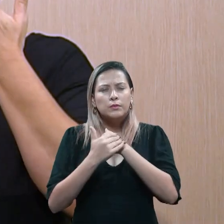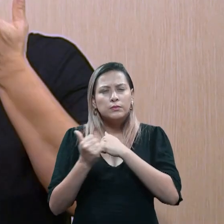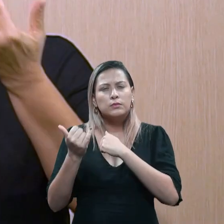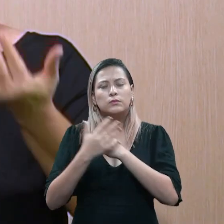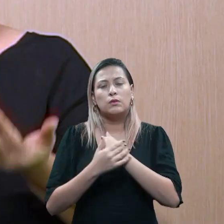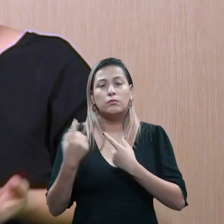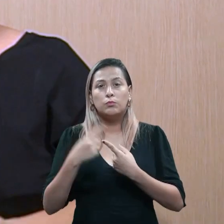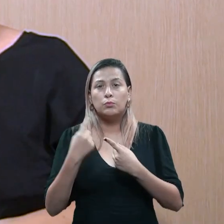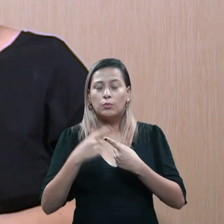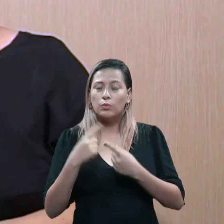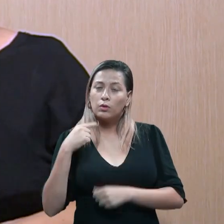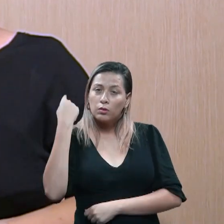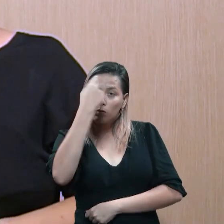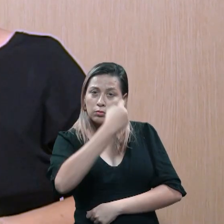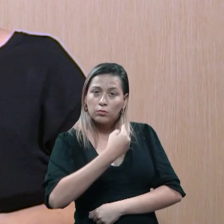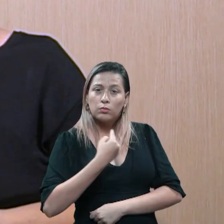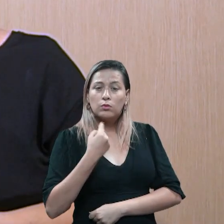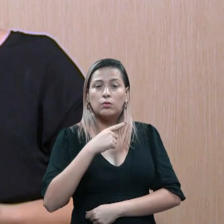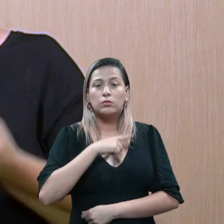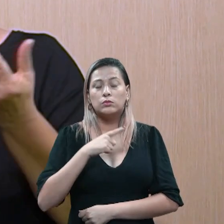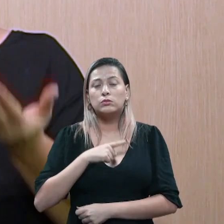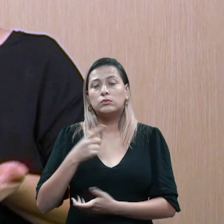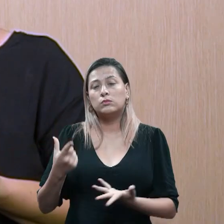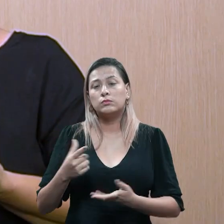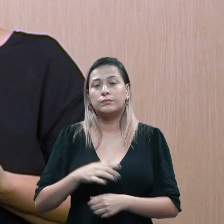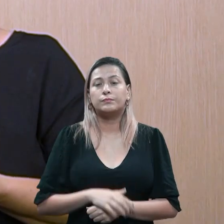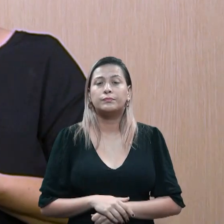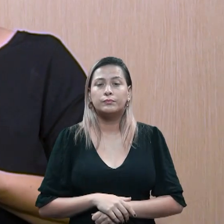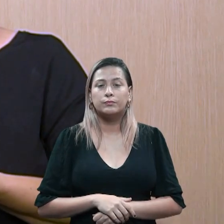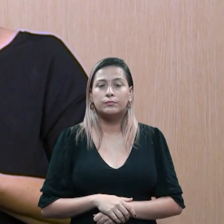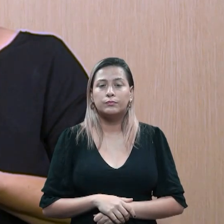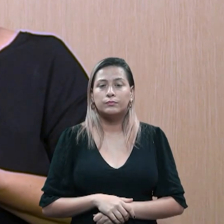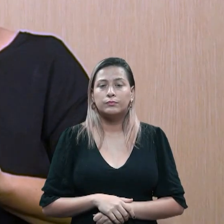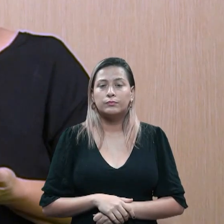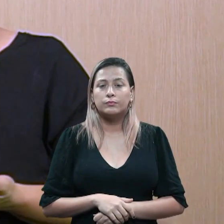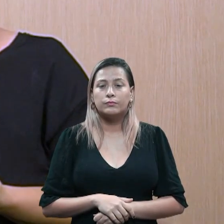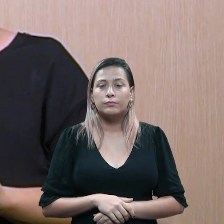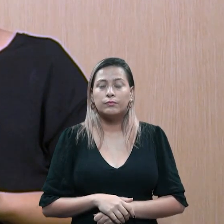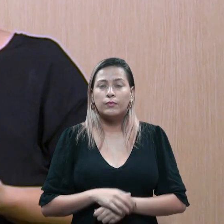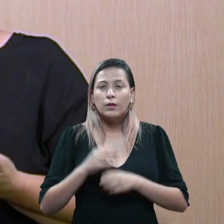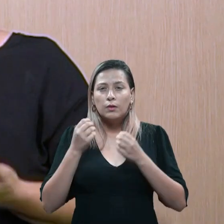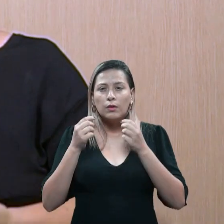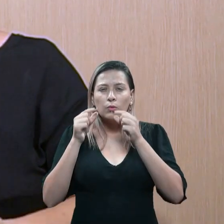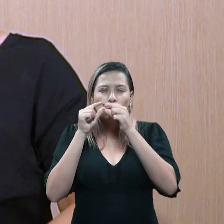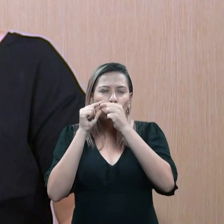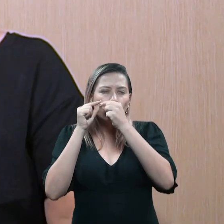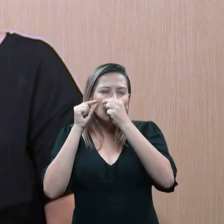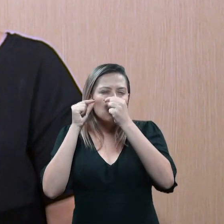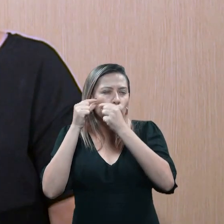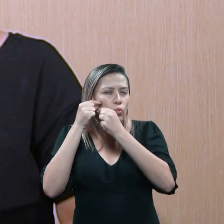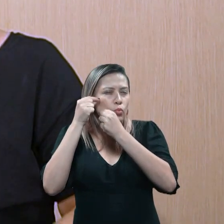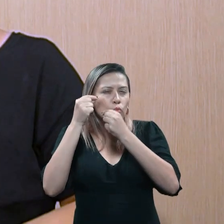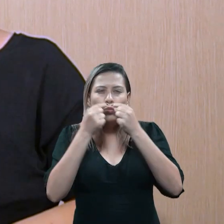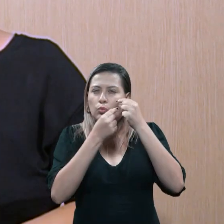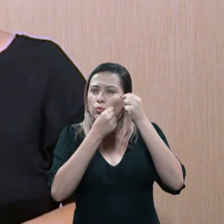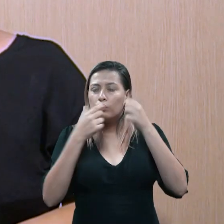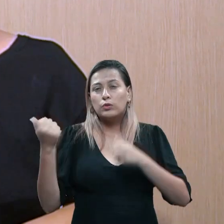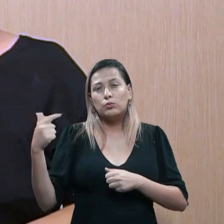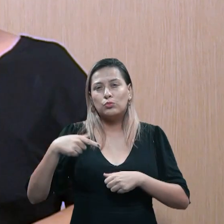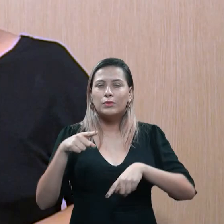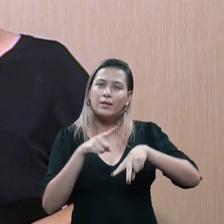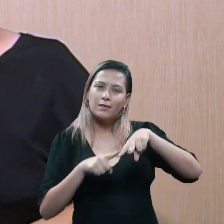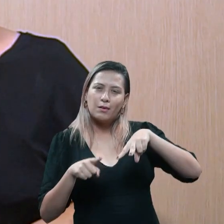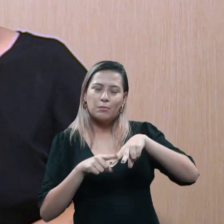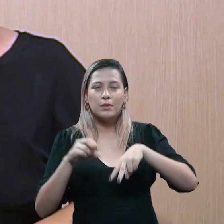no rosto nós temos os pelos mais finos do que nas pernas e nos